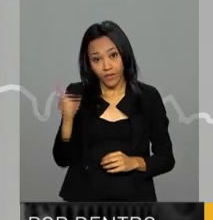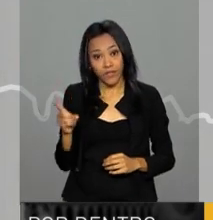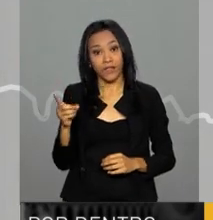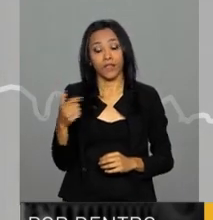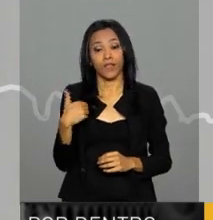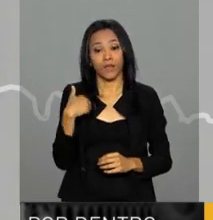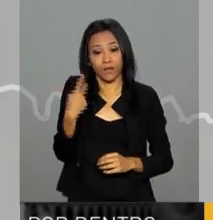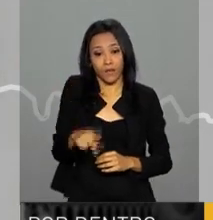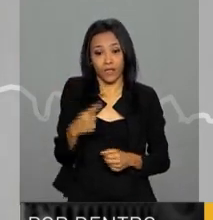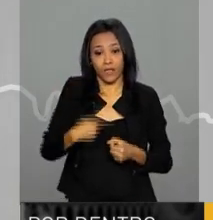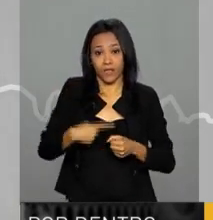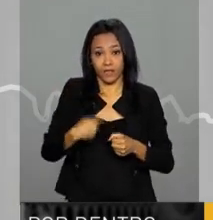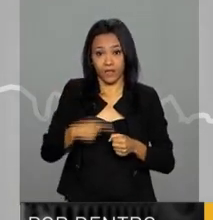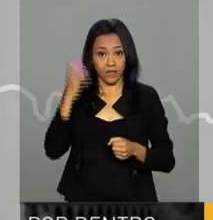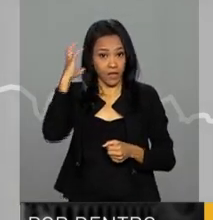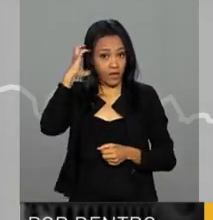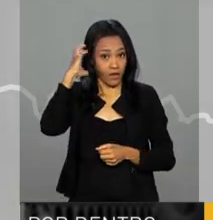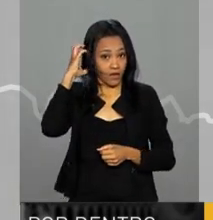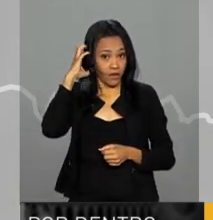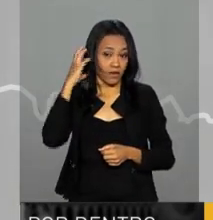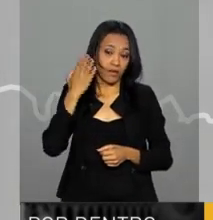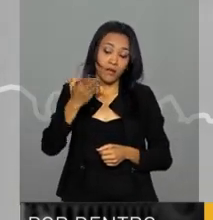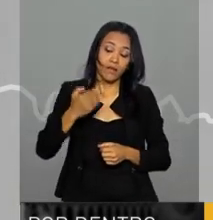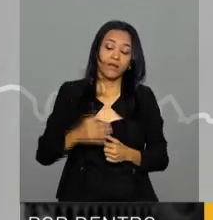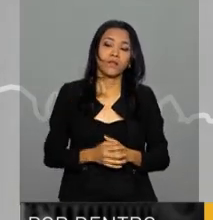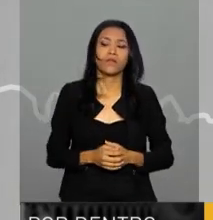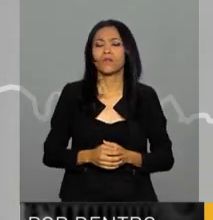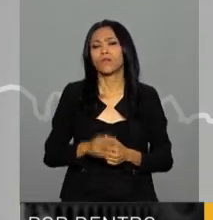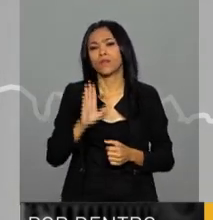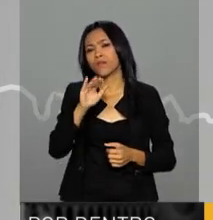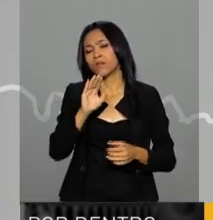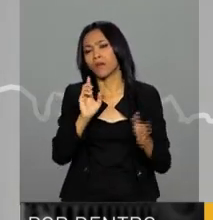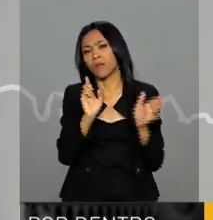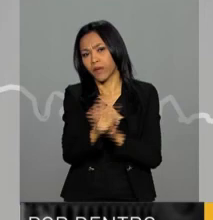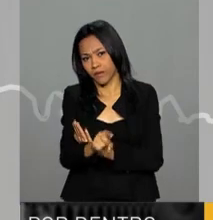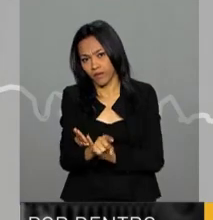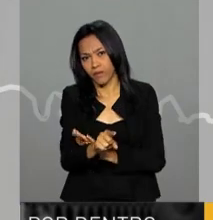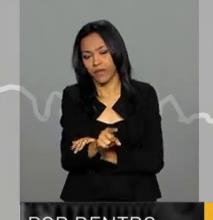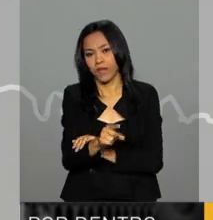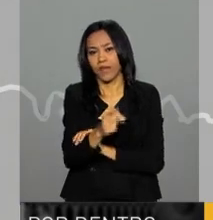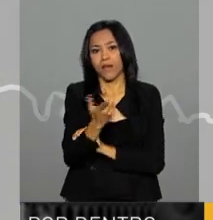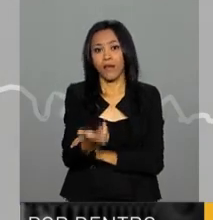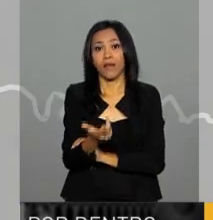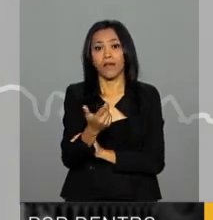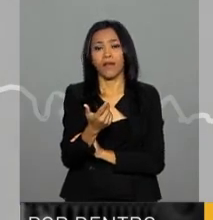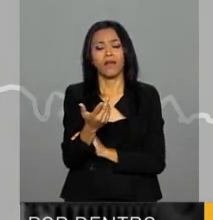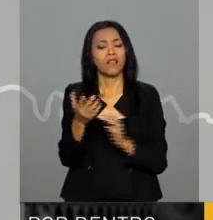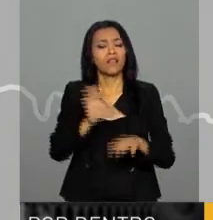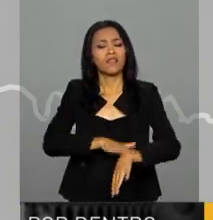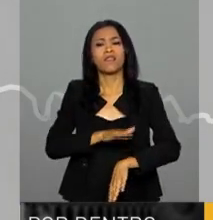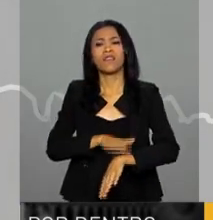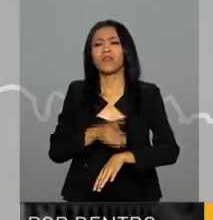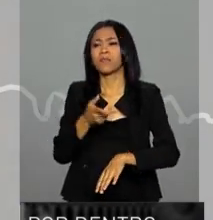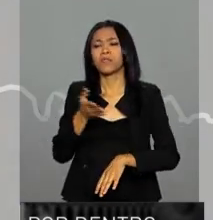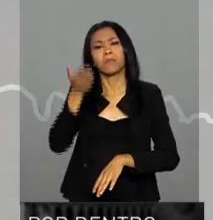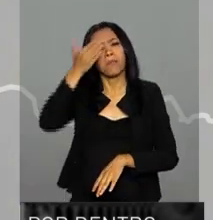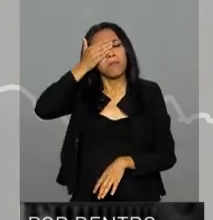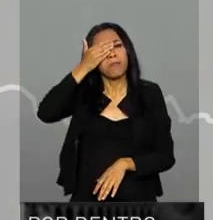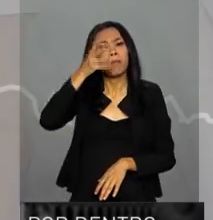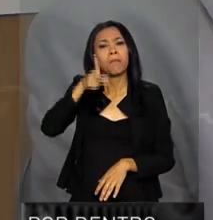siemion joão pessoa na paraíba com isso sérgio sá leitão em tempos de pirataria como garantia dos direitos